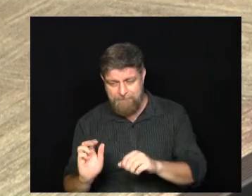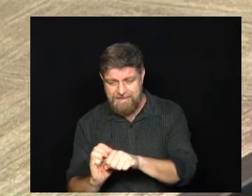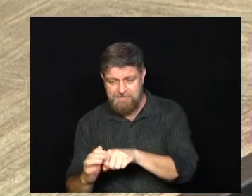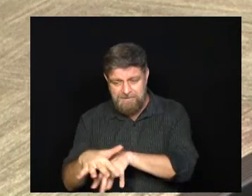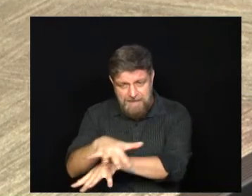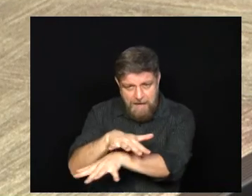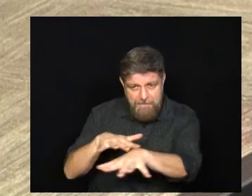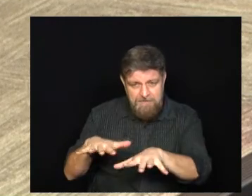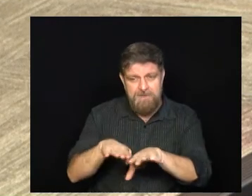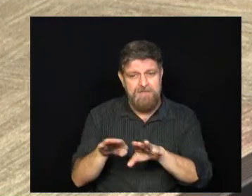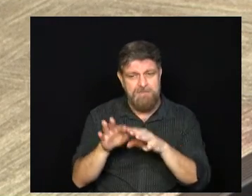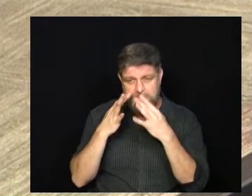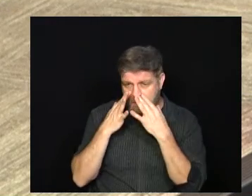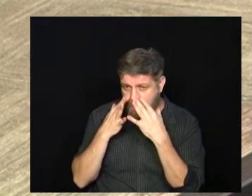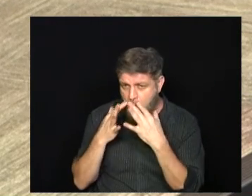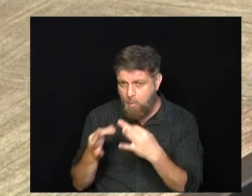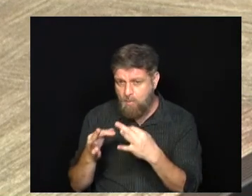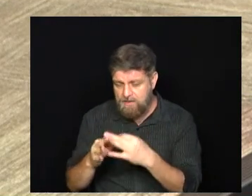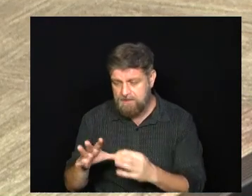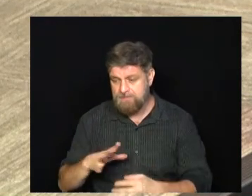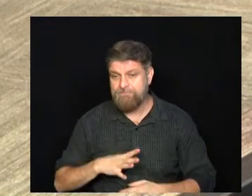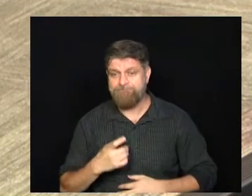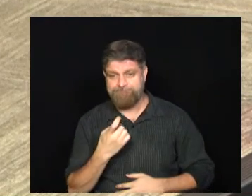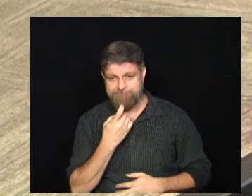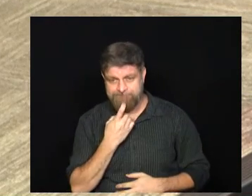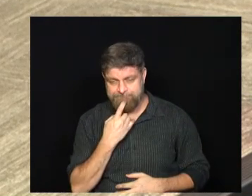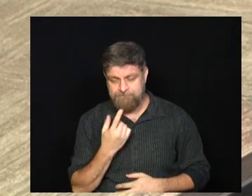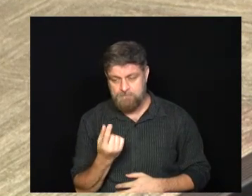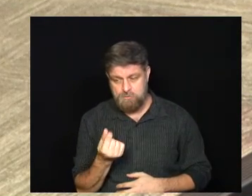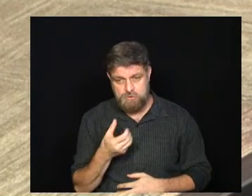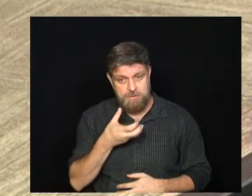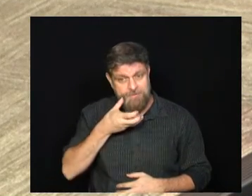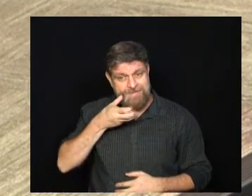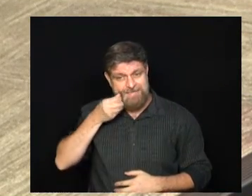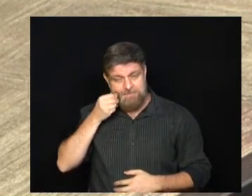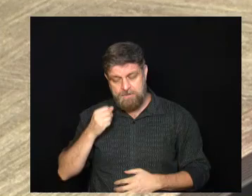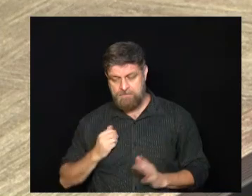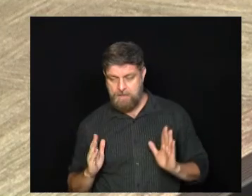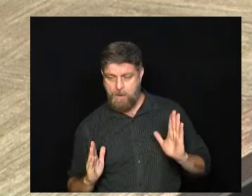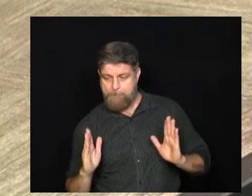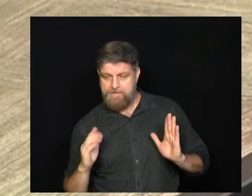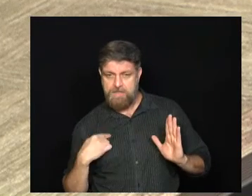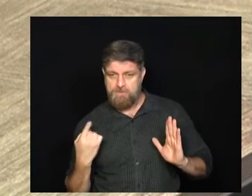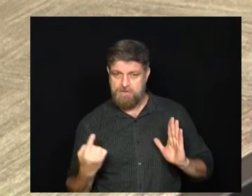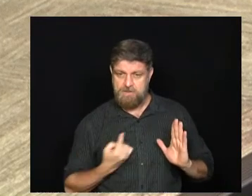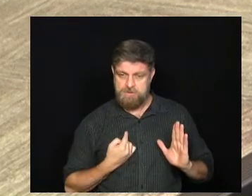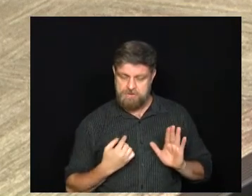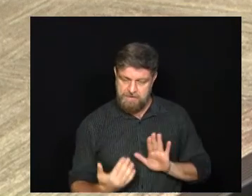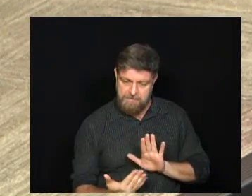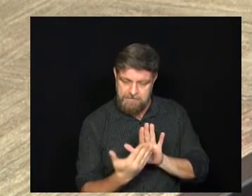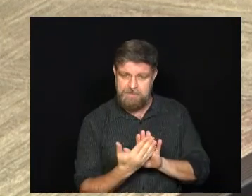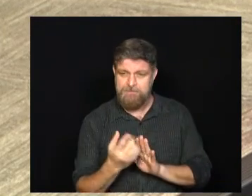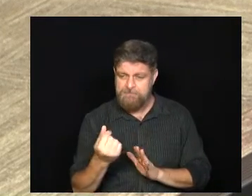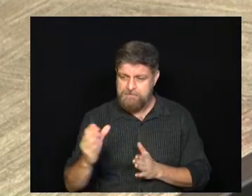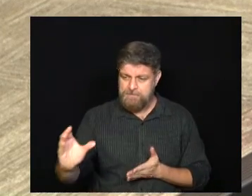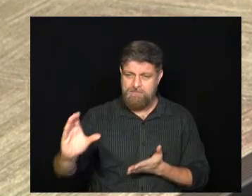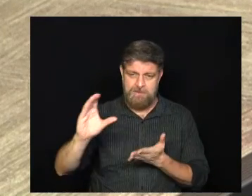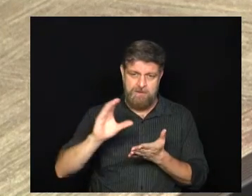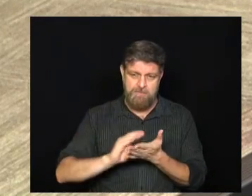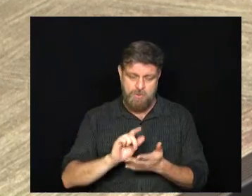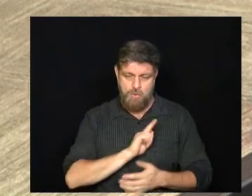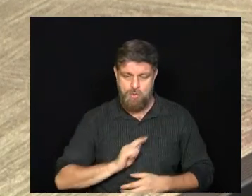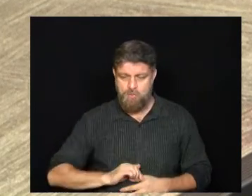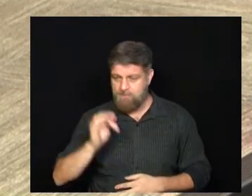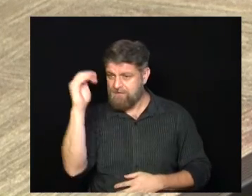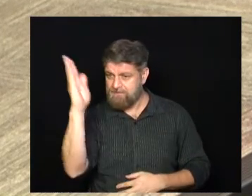olhar também, né, sobre o município do orçamento, mas em um momento que nós estamos vivendo, este repasse, seja ele federal ou estadual,